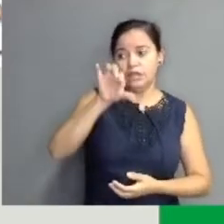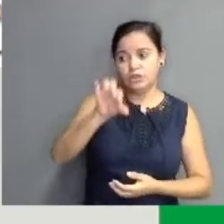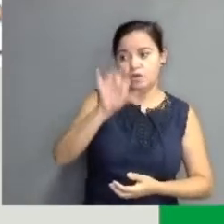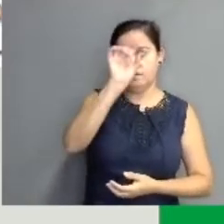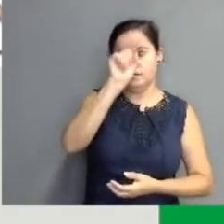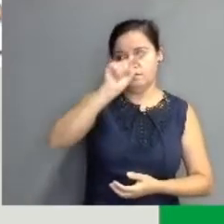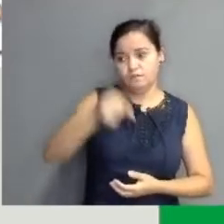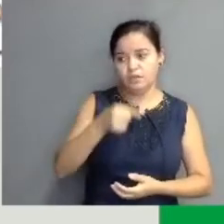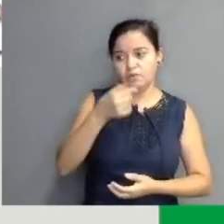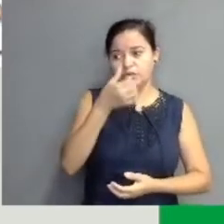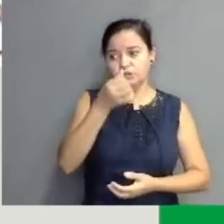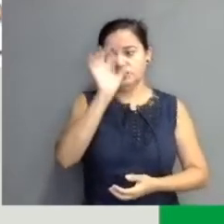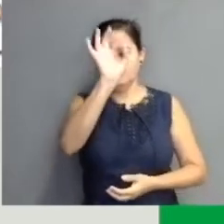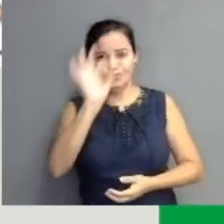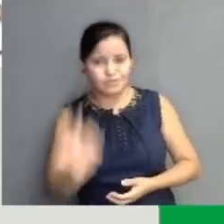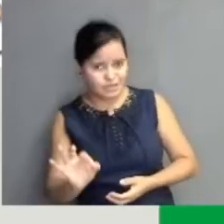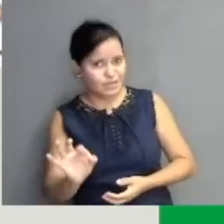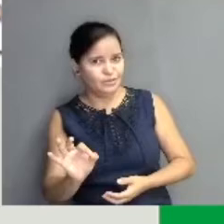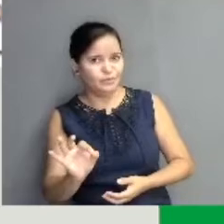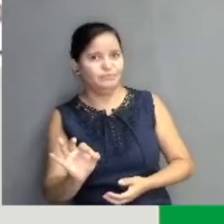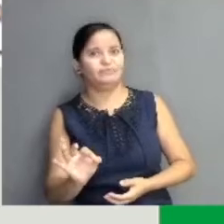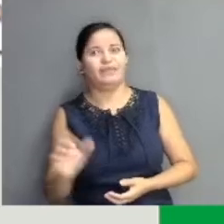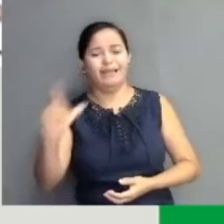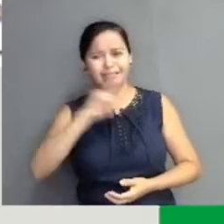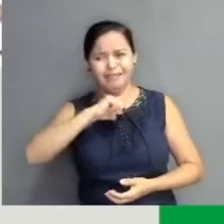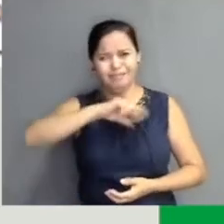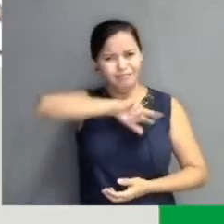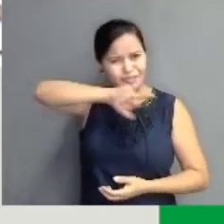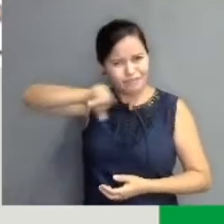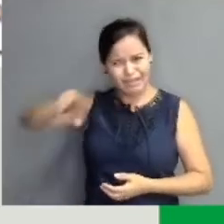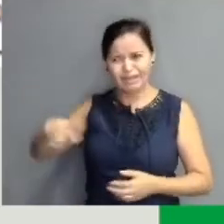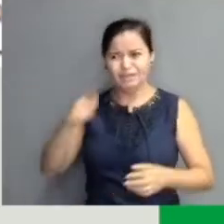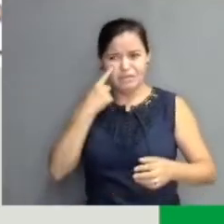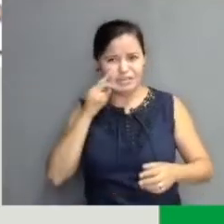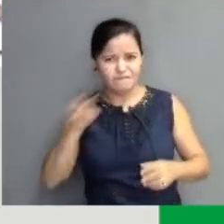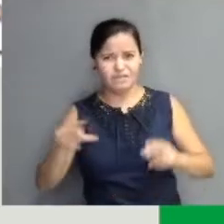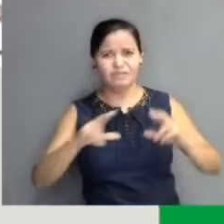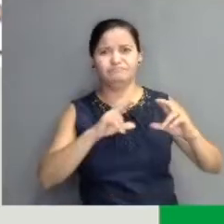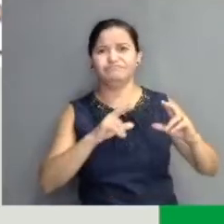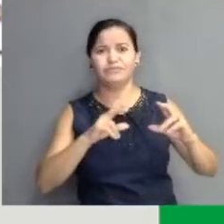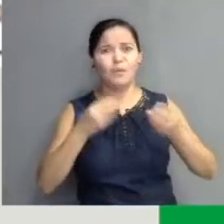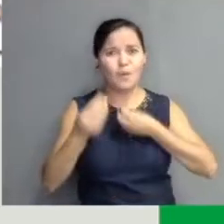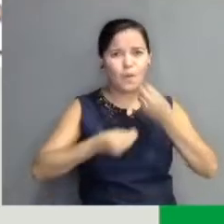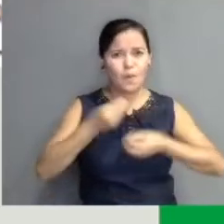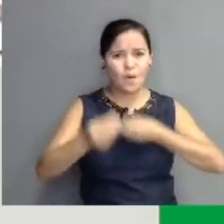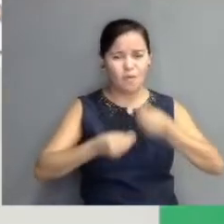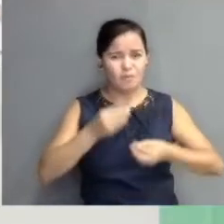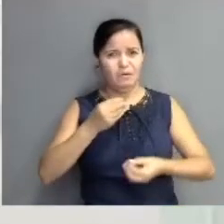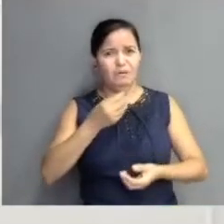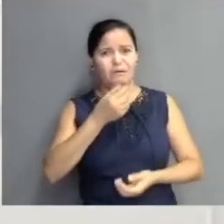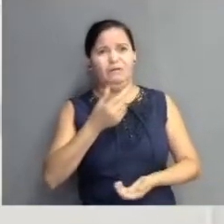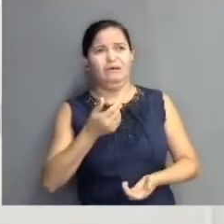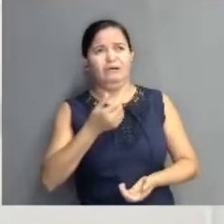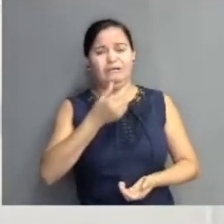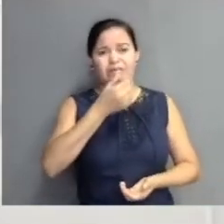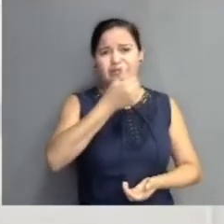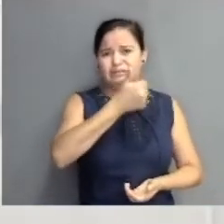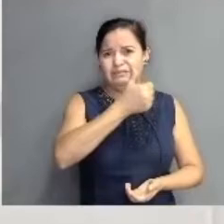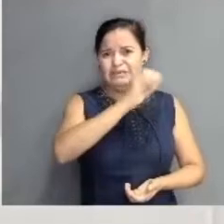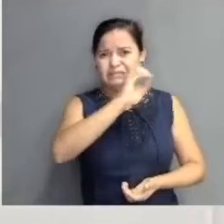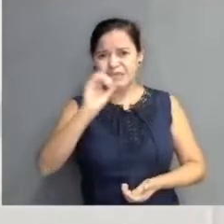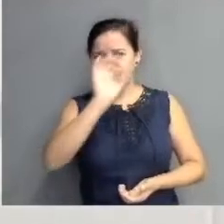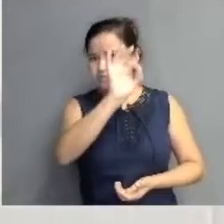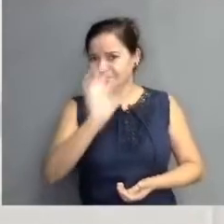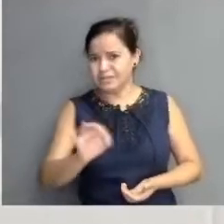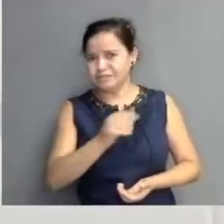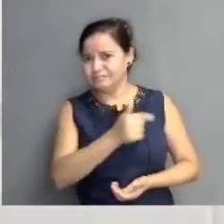ainda, a gente ainda não tem uma coleta seletiva que a gente espera, que seria de 100%. Você pode até achar que 69,6%